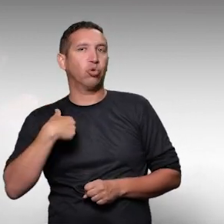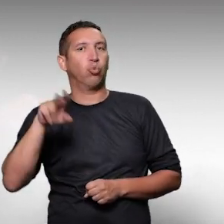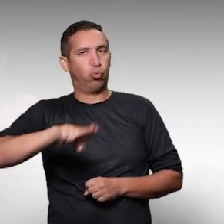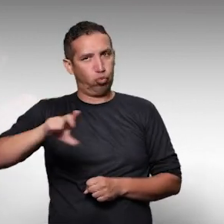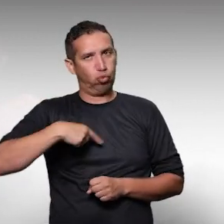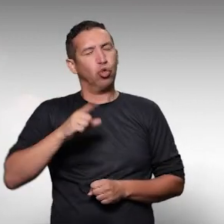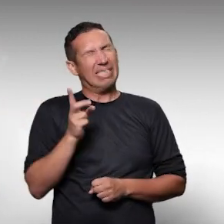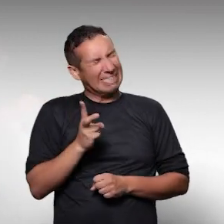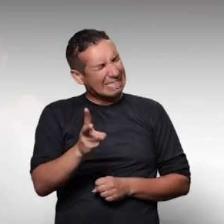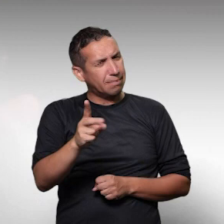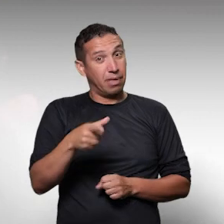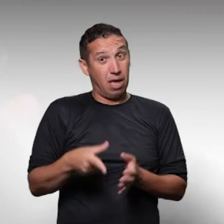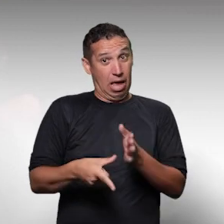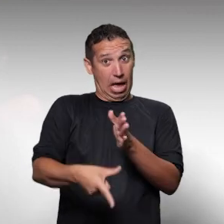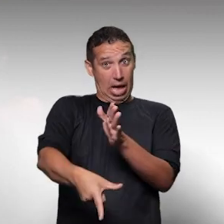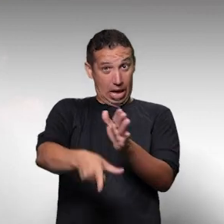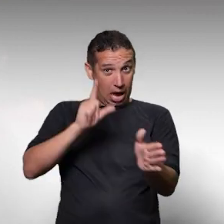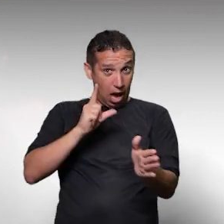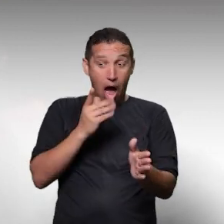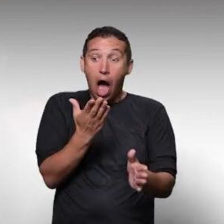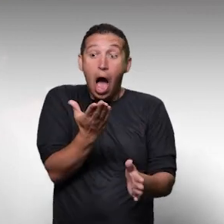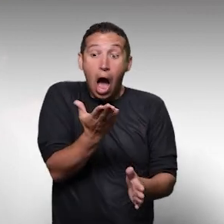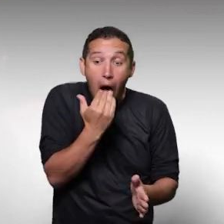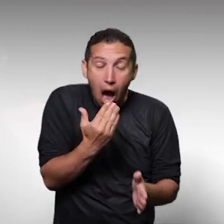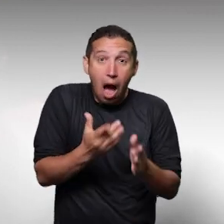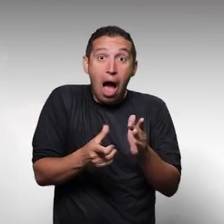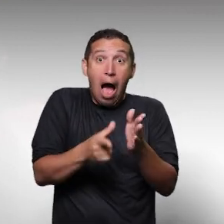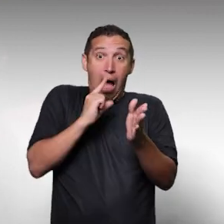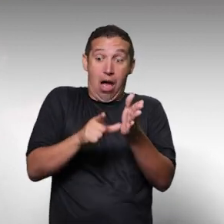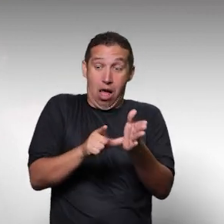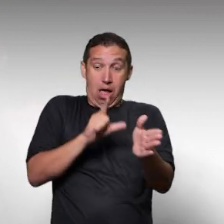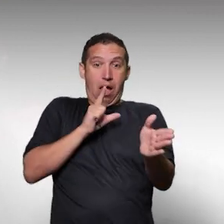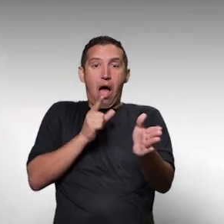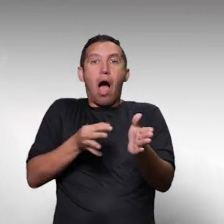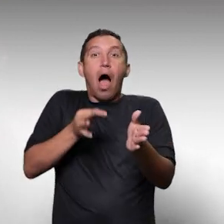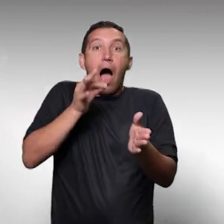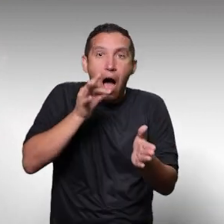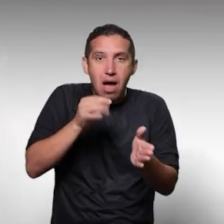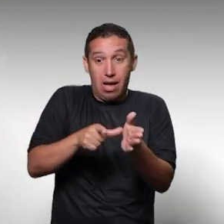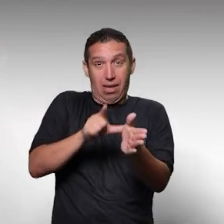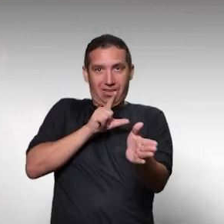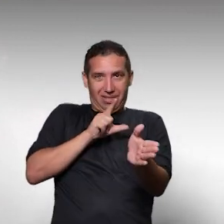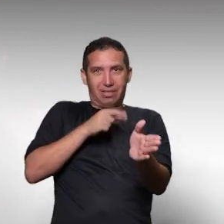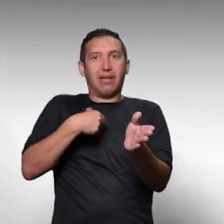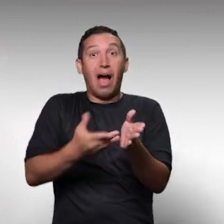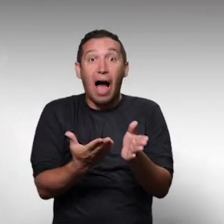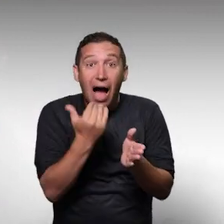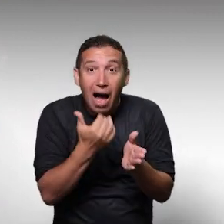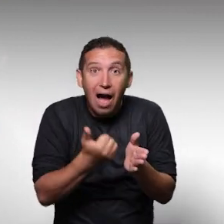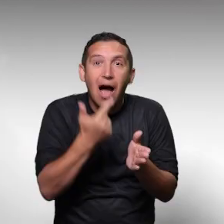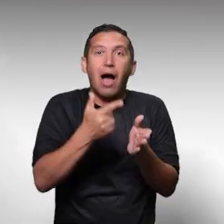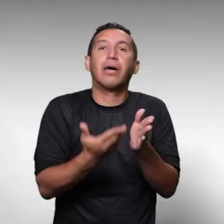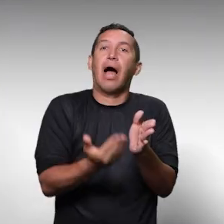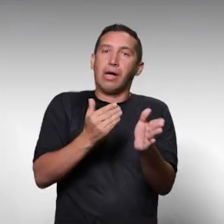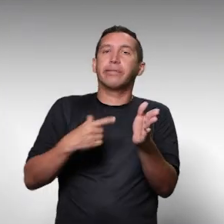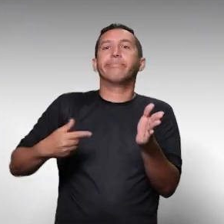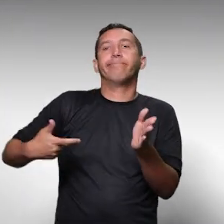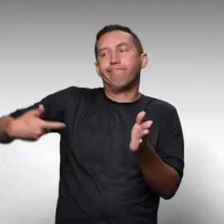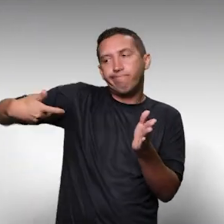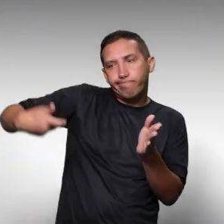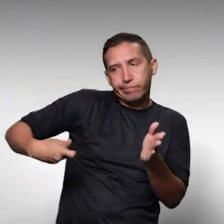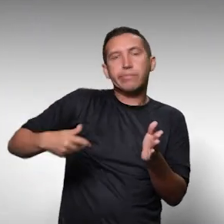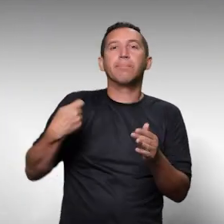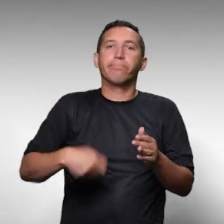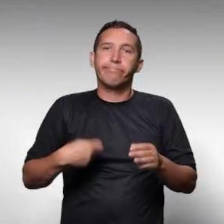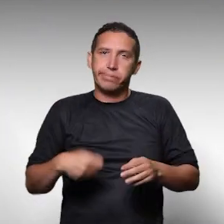toda vez antes de eu me alimentar teus de tomar café da manhã antes de almoçar eu tenho que me aplicar uma